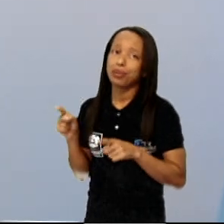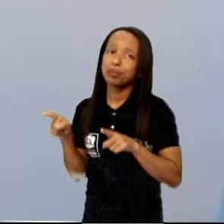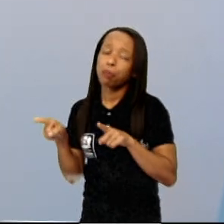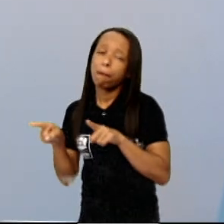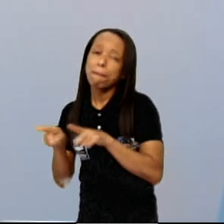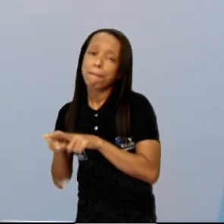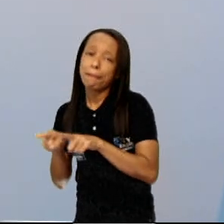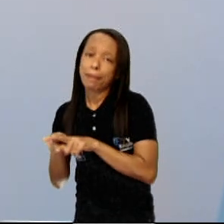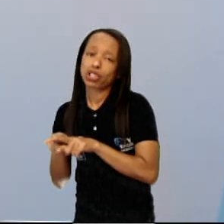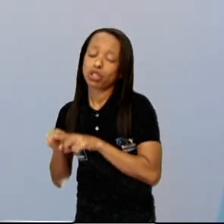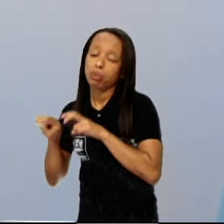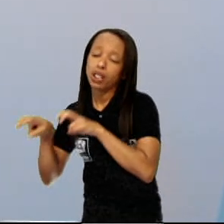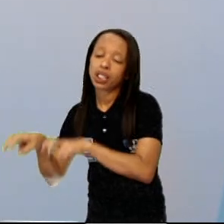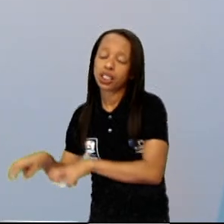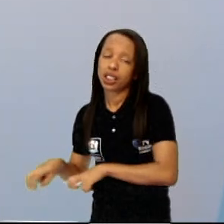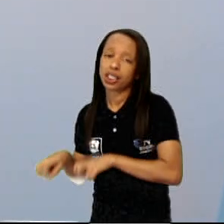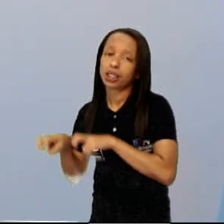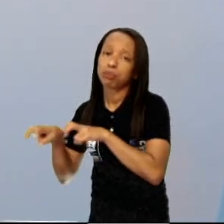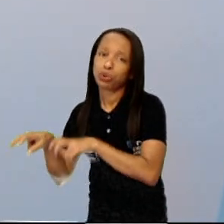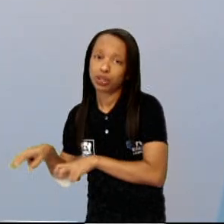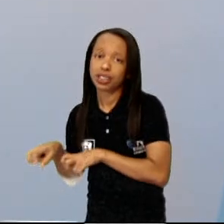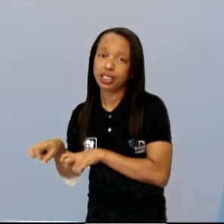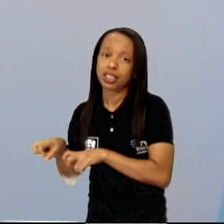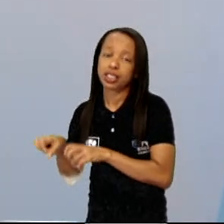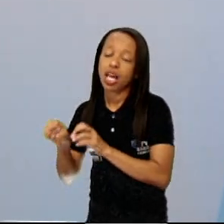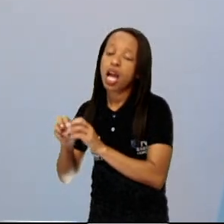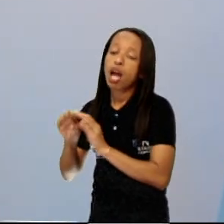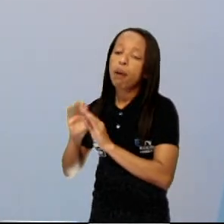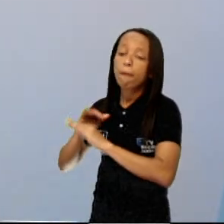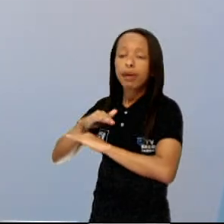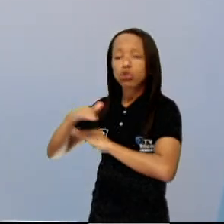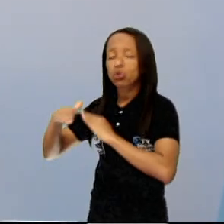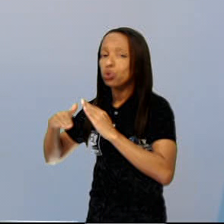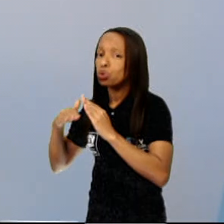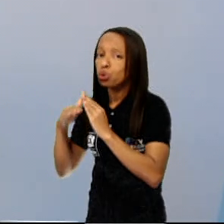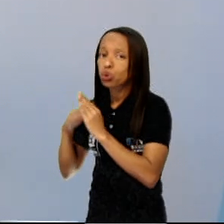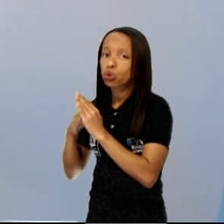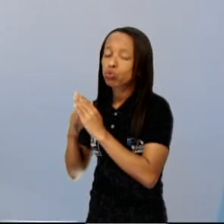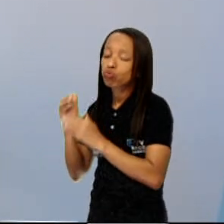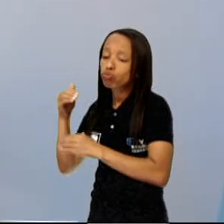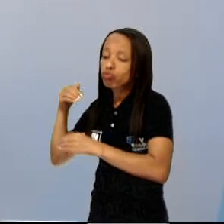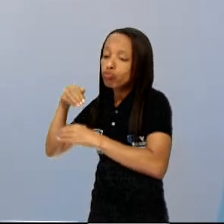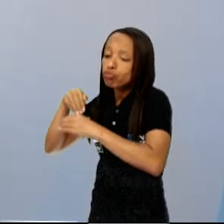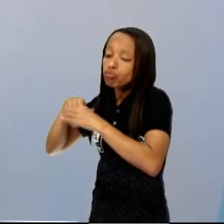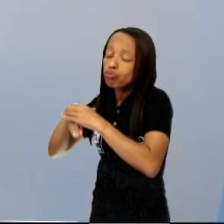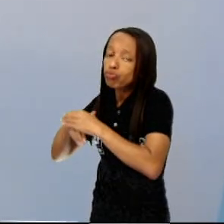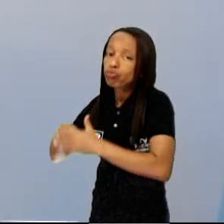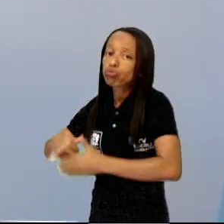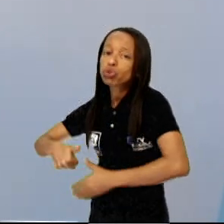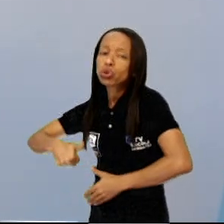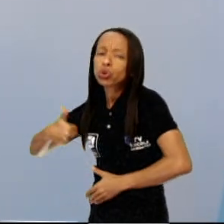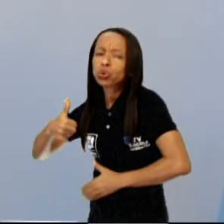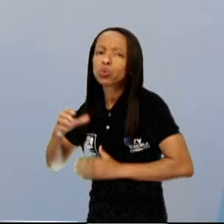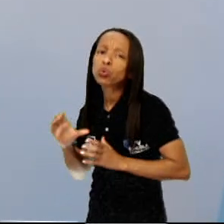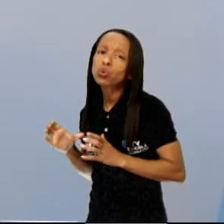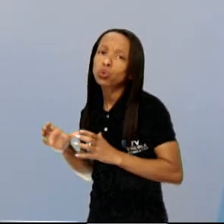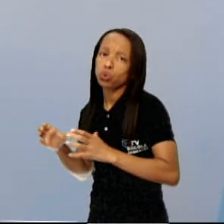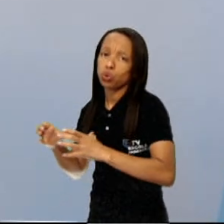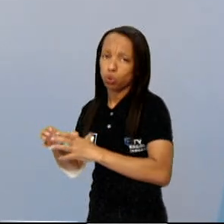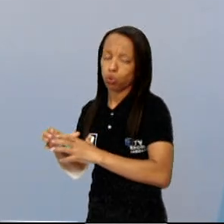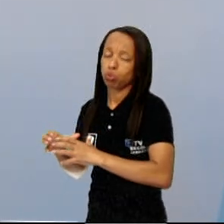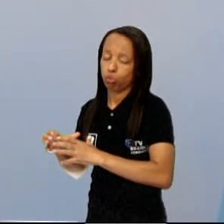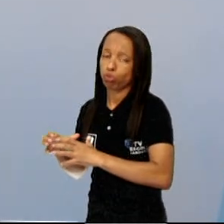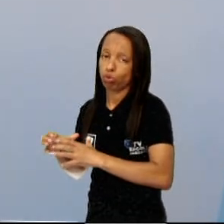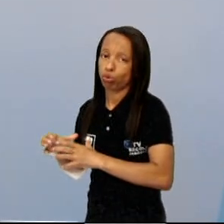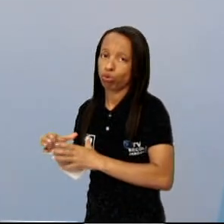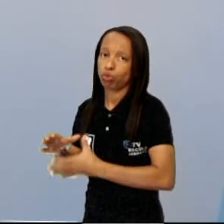eles todos estão dentro de um único grupo. Deixa eu apontar aqui melhor para vocês. Aqui no terceiro estado, a gente tem, por exemplo, a burguesia. Aqui